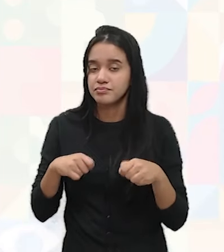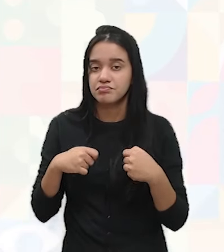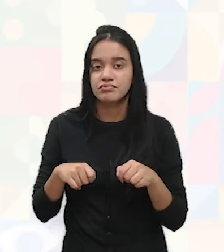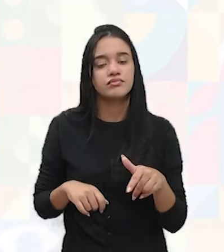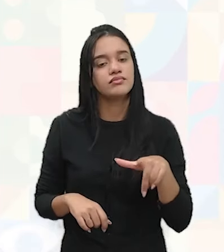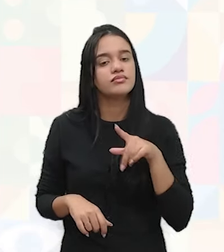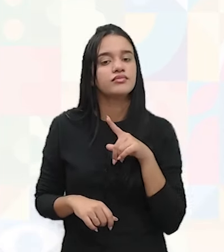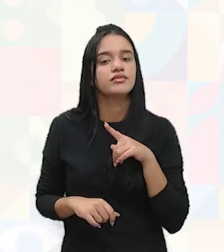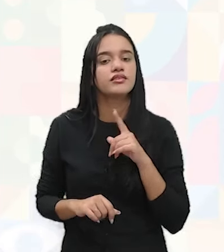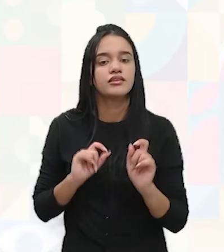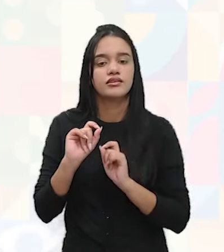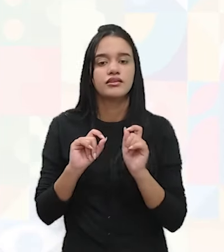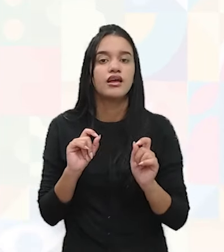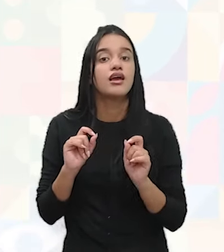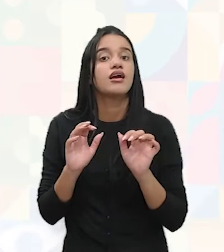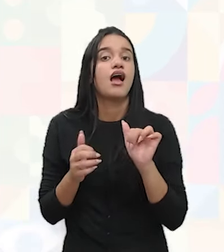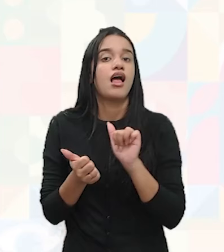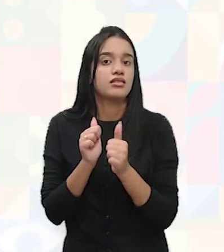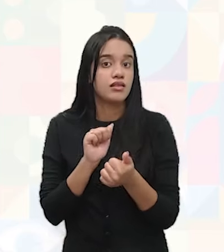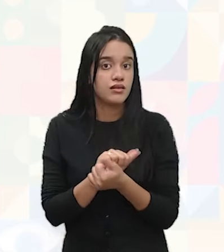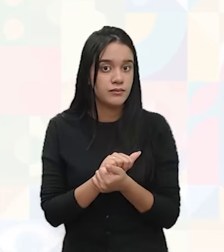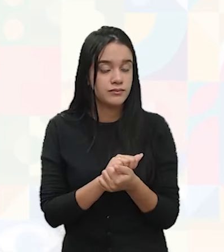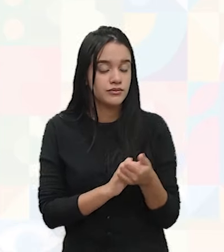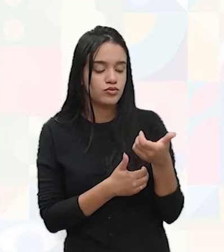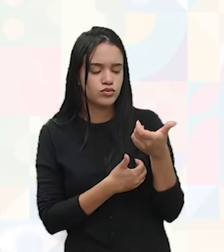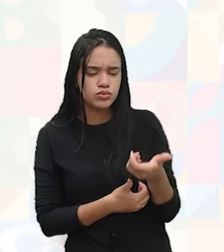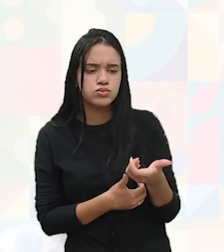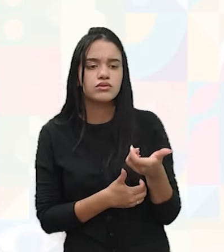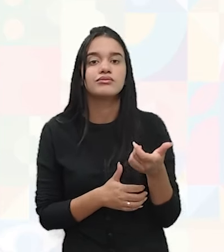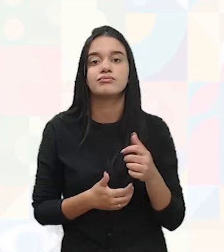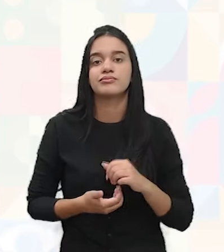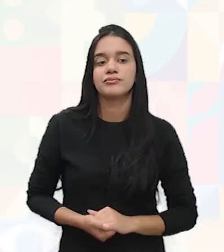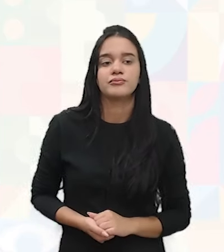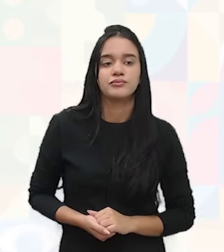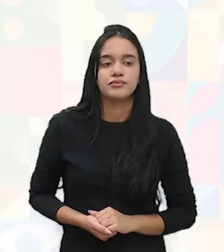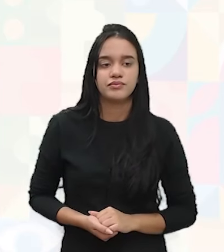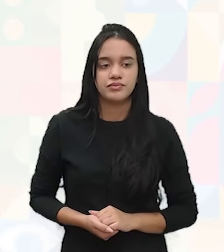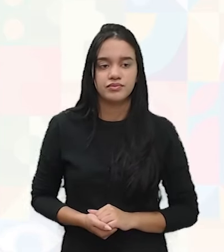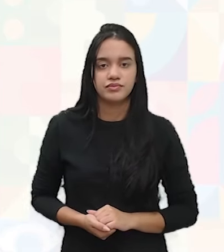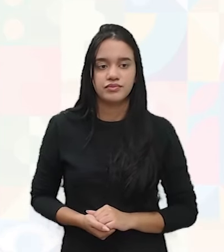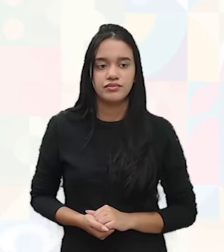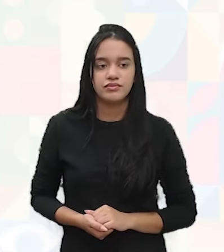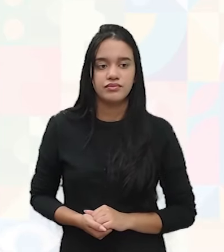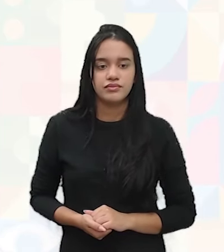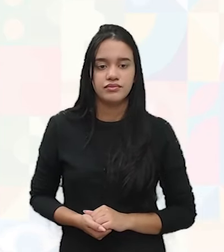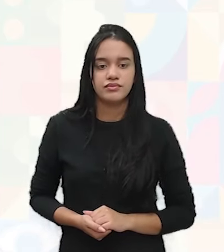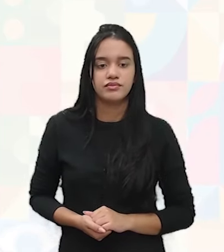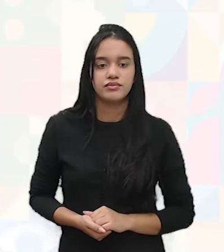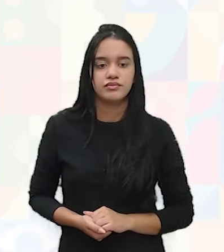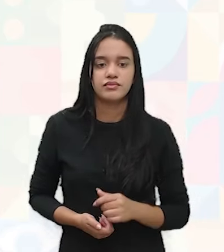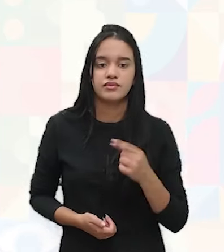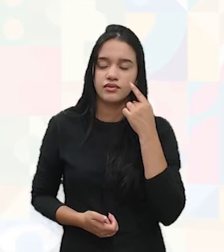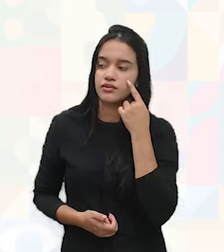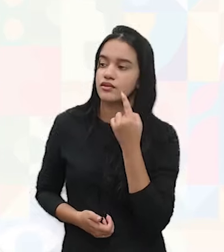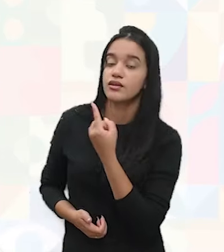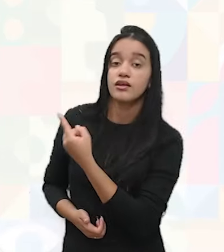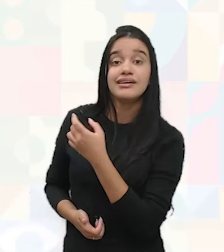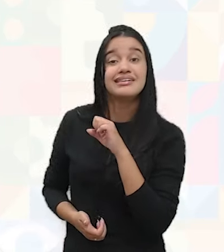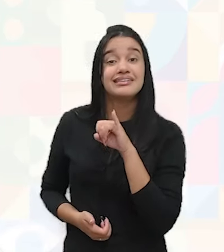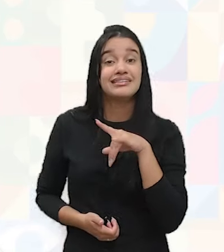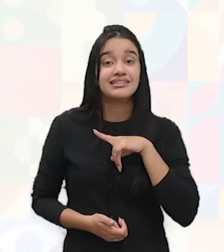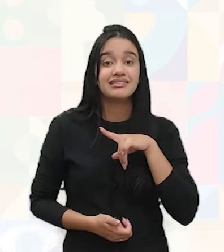ele tem que estar apto para o que ele foi projetado né de funcionar né o mínimo é funcionar Tá certo um outro ponto é se